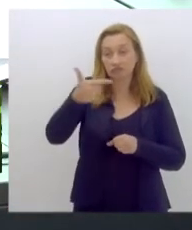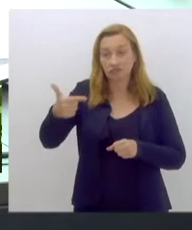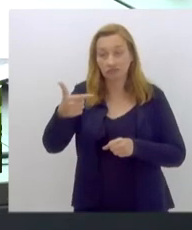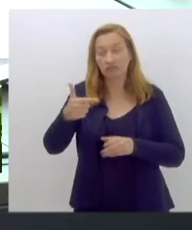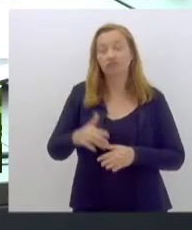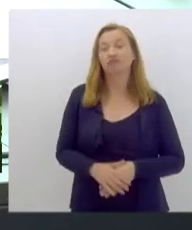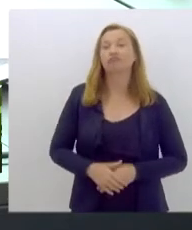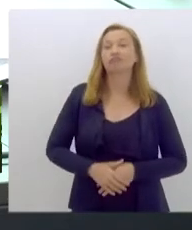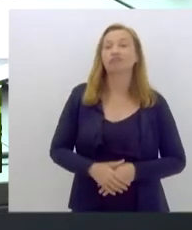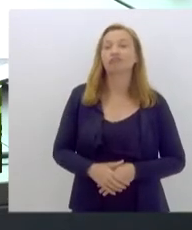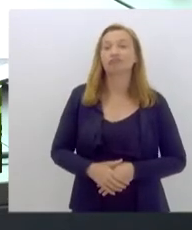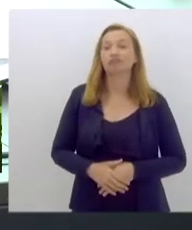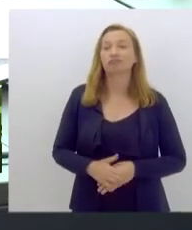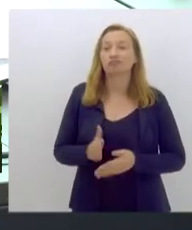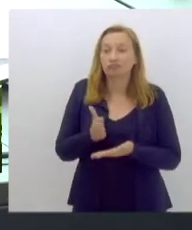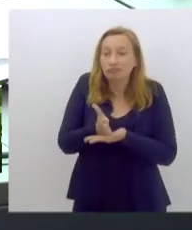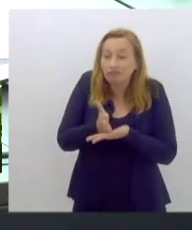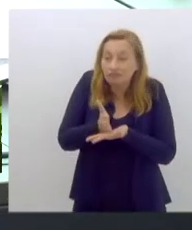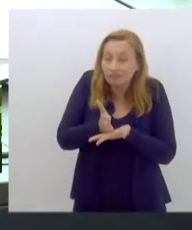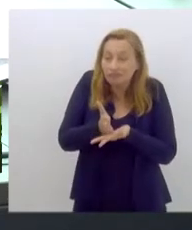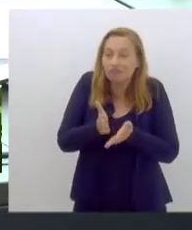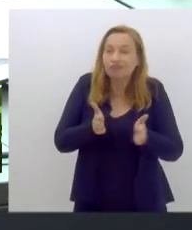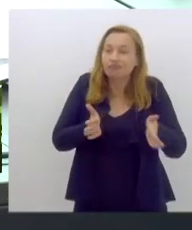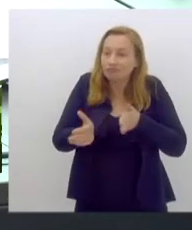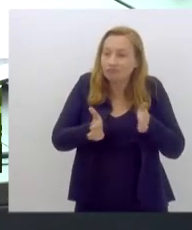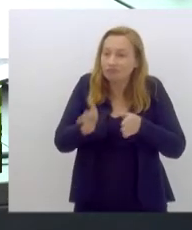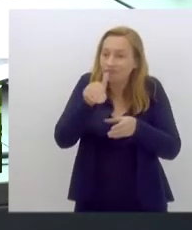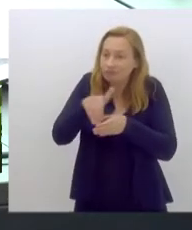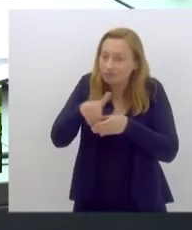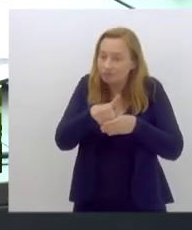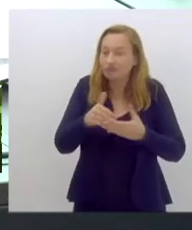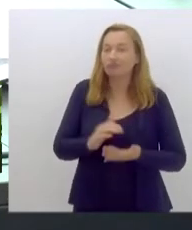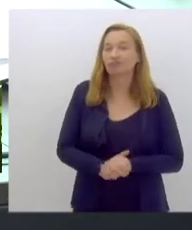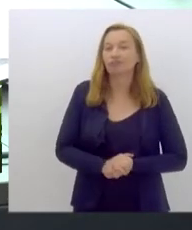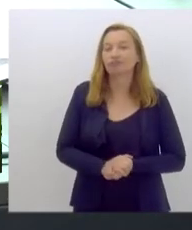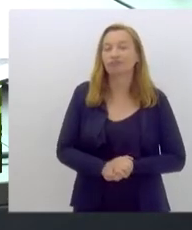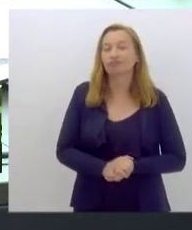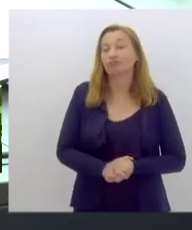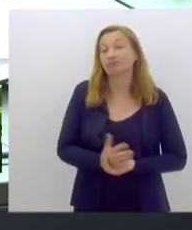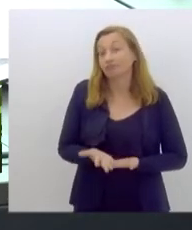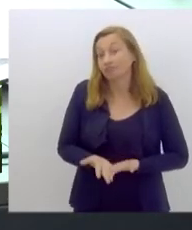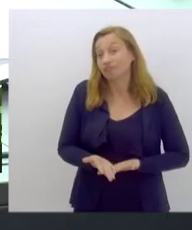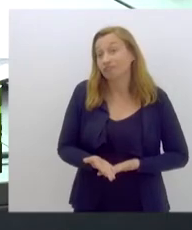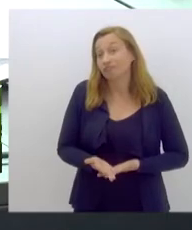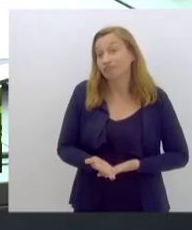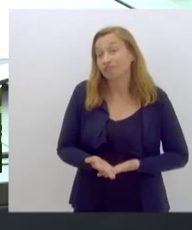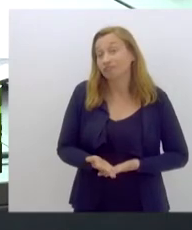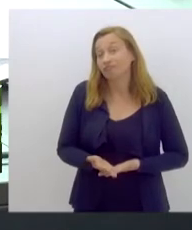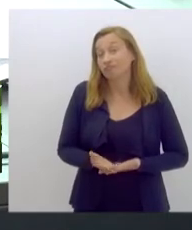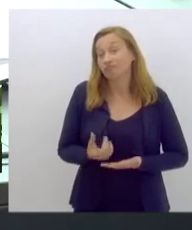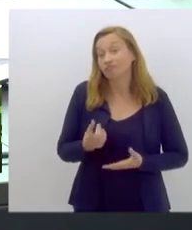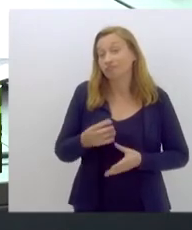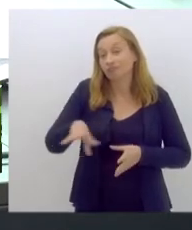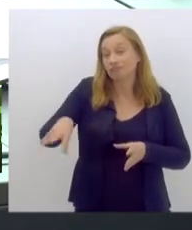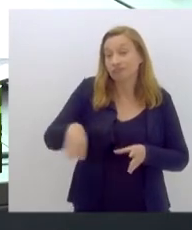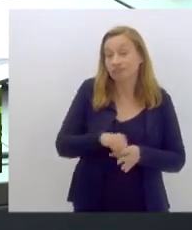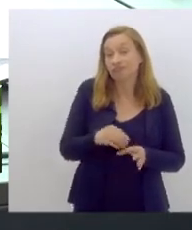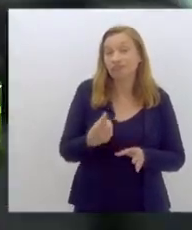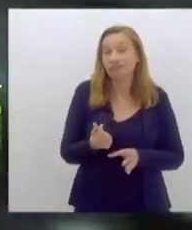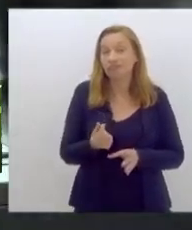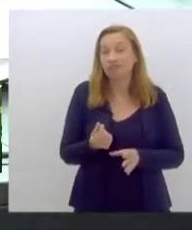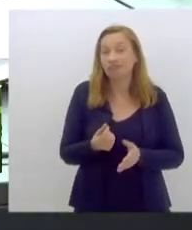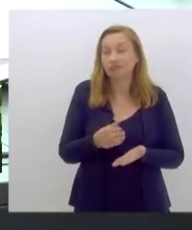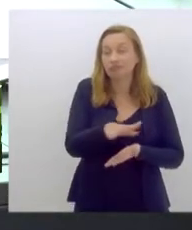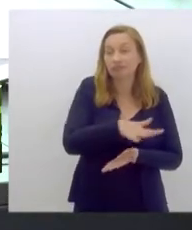assim no meio da campanha eleitoral, que foi uma benesse de mais de valor agregado para o